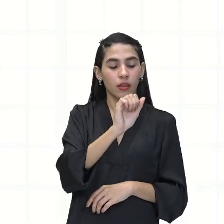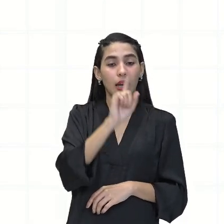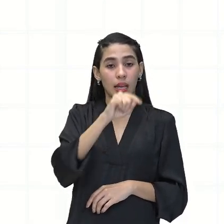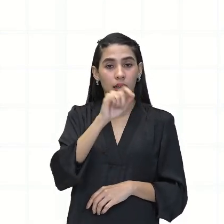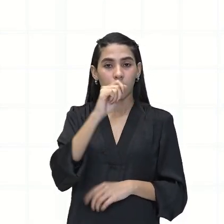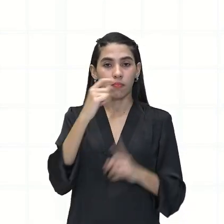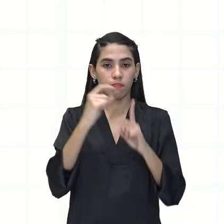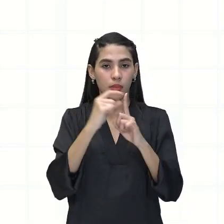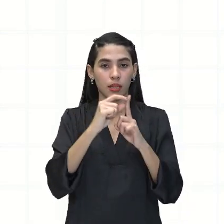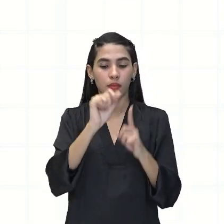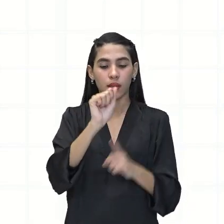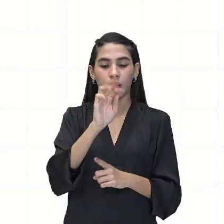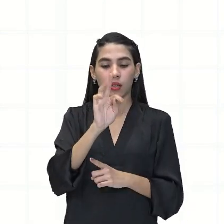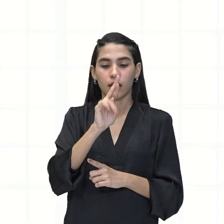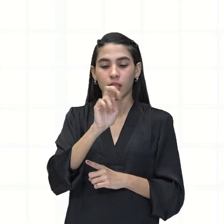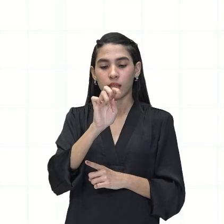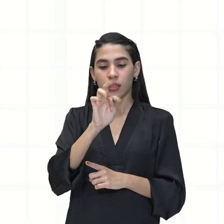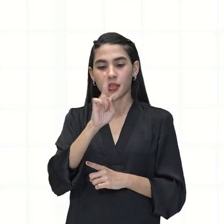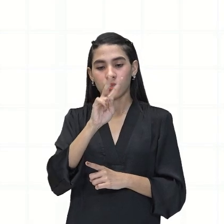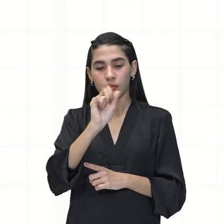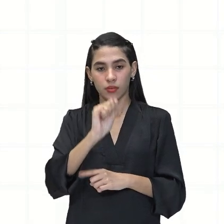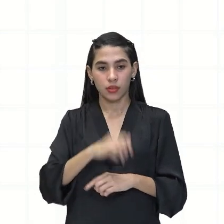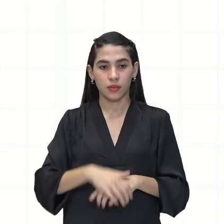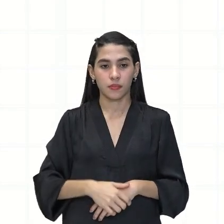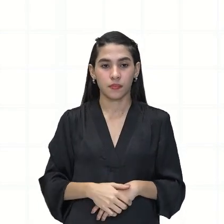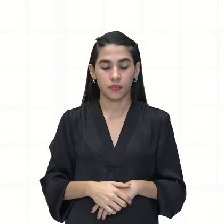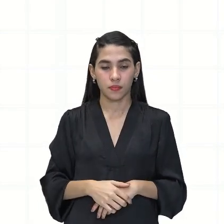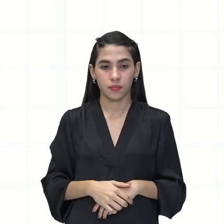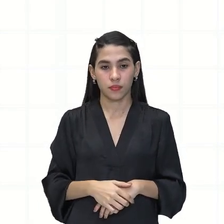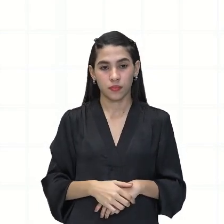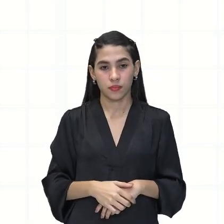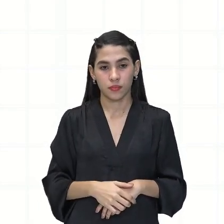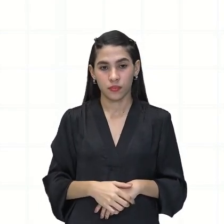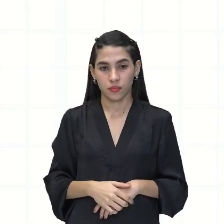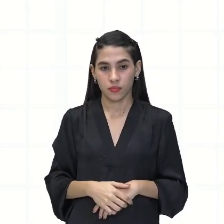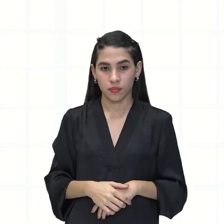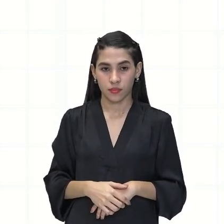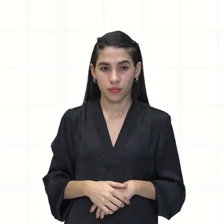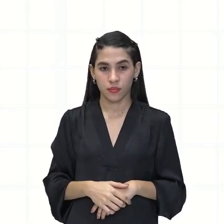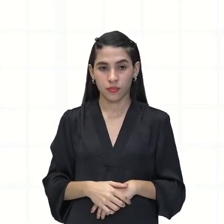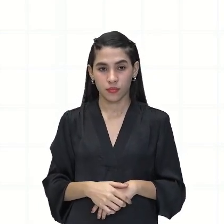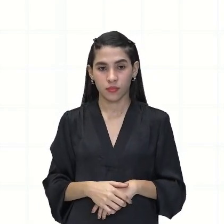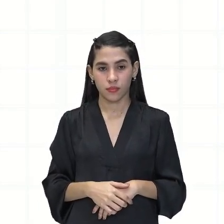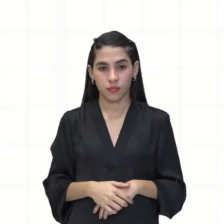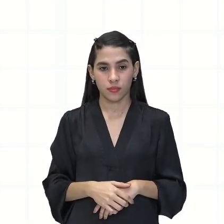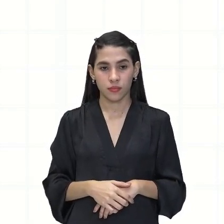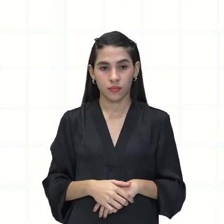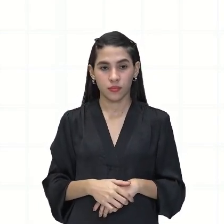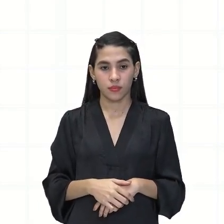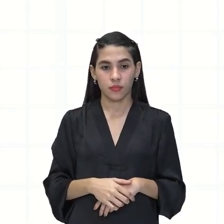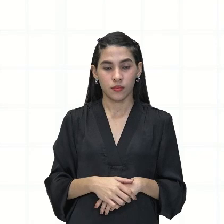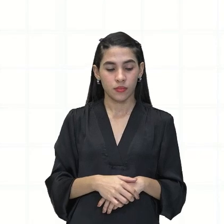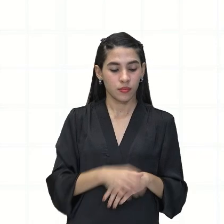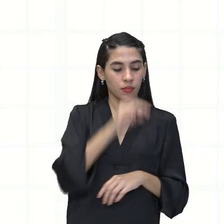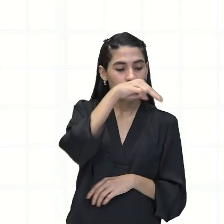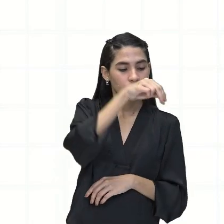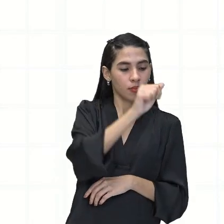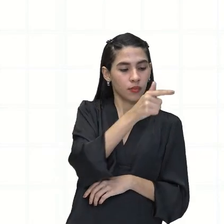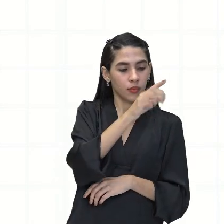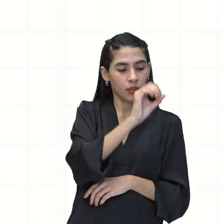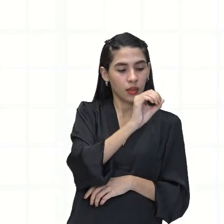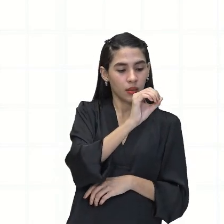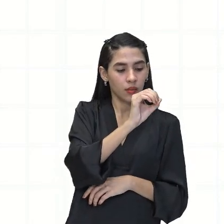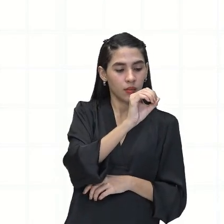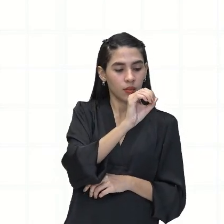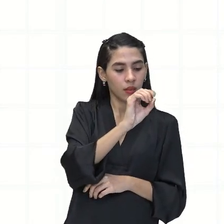Vou até botar uma setinha aqui, não sei se dá para perceber que é uma seta, né? Vai puxar o me para perto dele, consequentemente, o